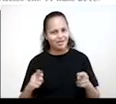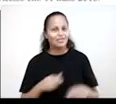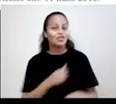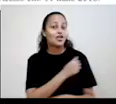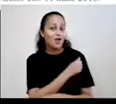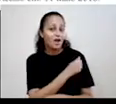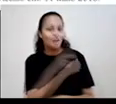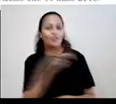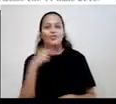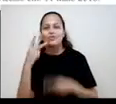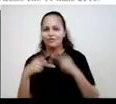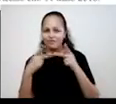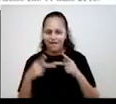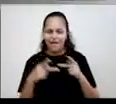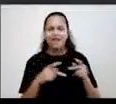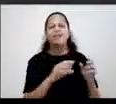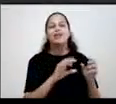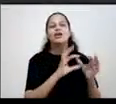do contexto.